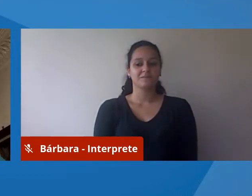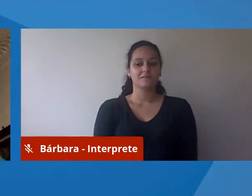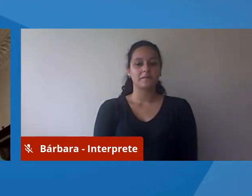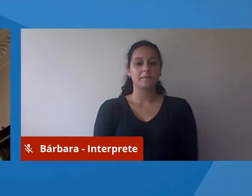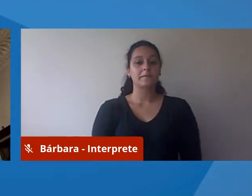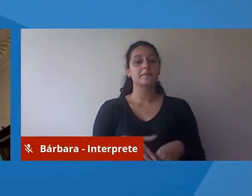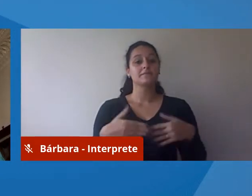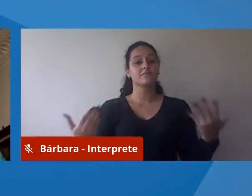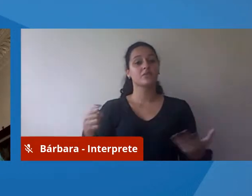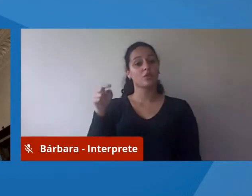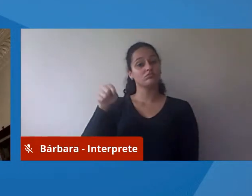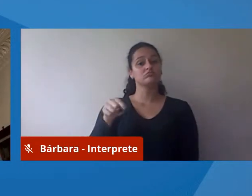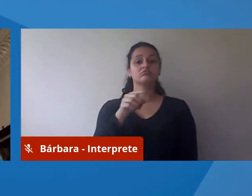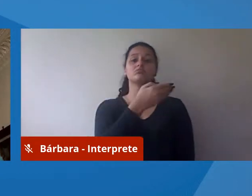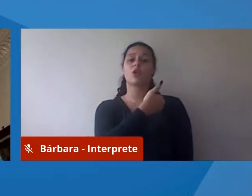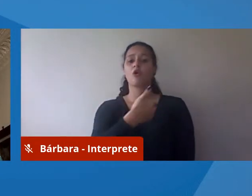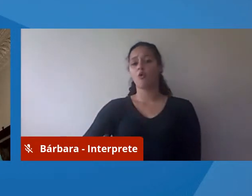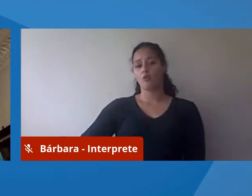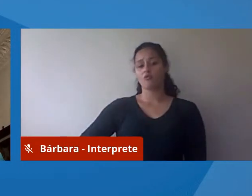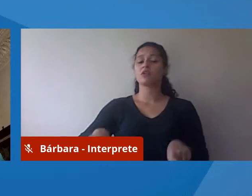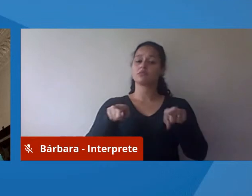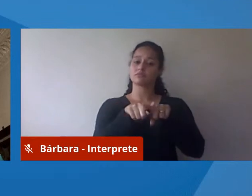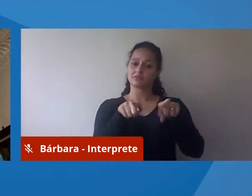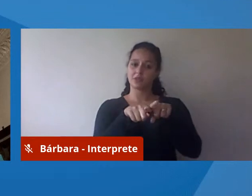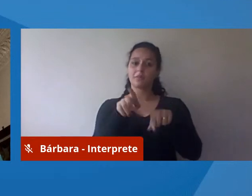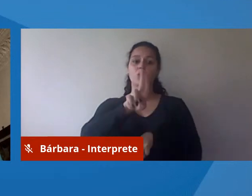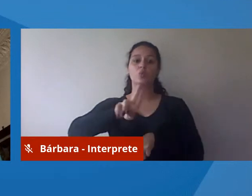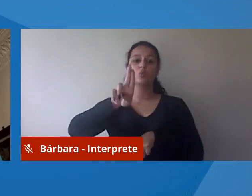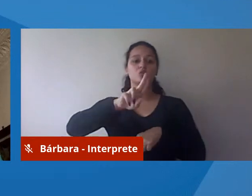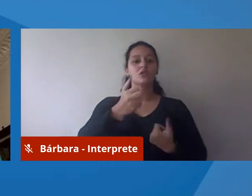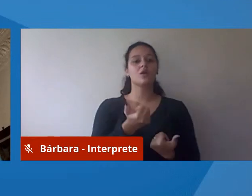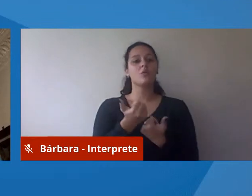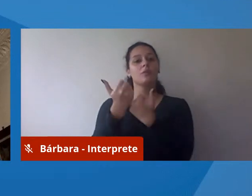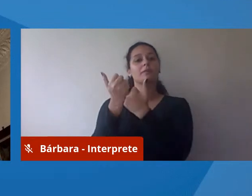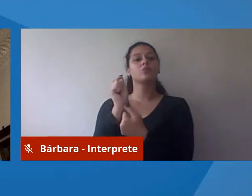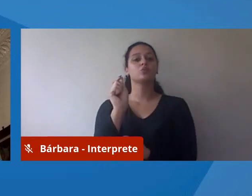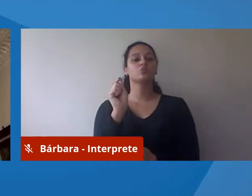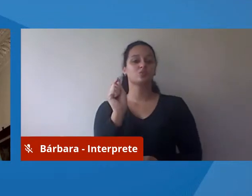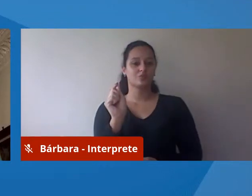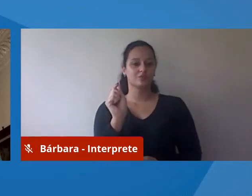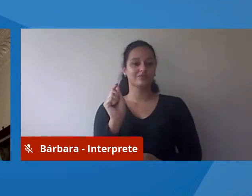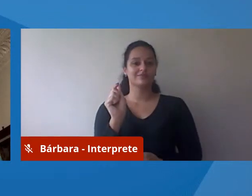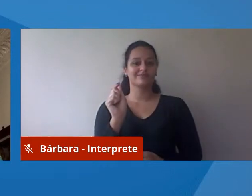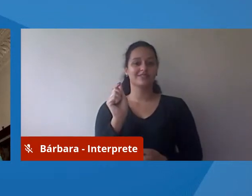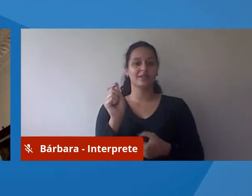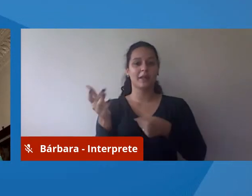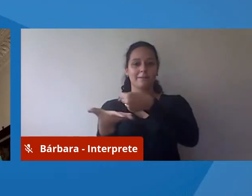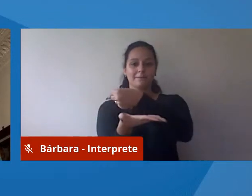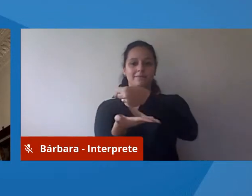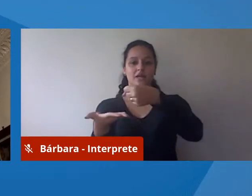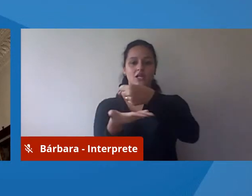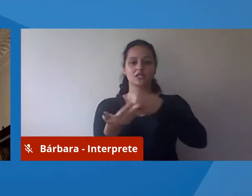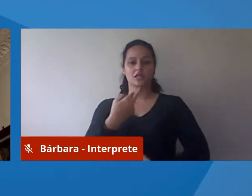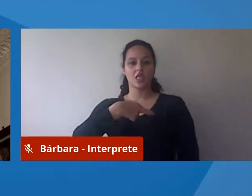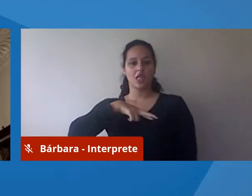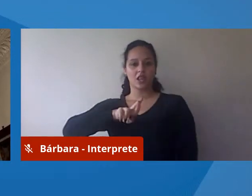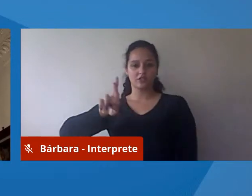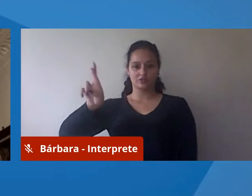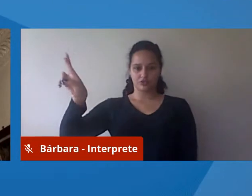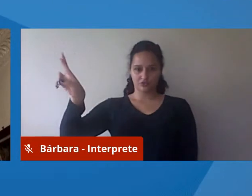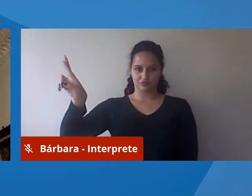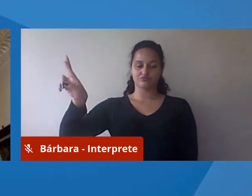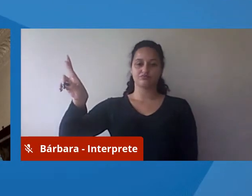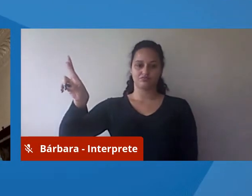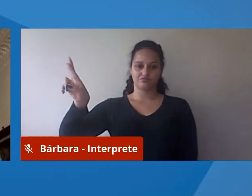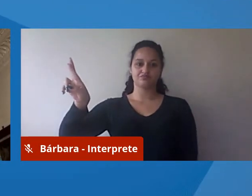esses governos também muitas vezes utilizam e se apoiam sobre o fundamentalismo religioso. Né? Pode